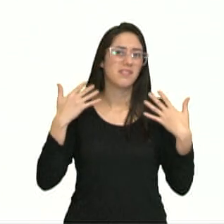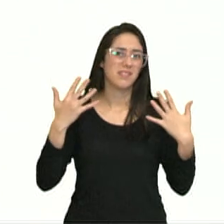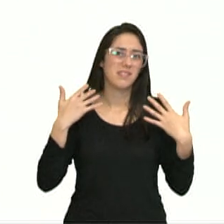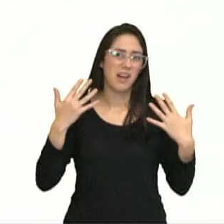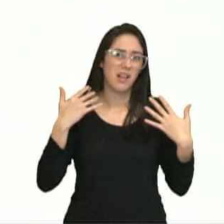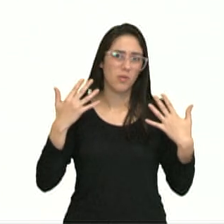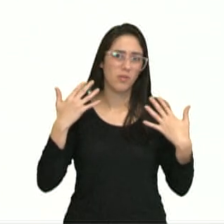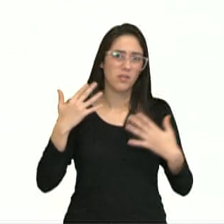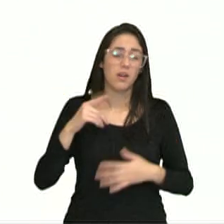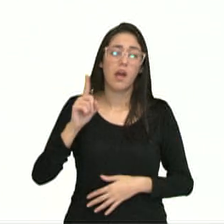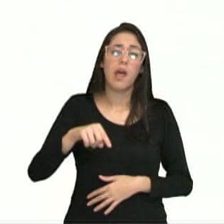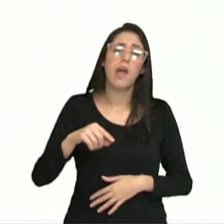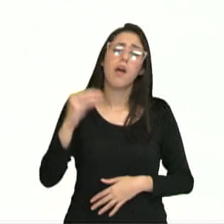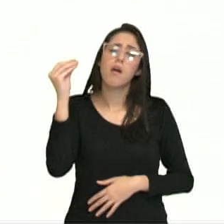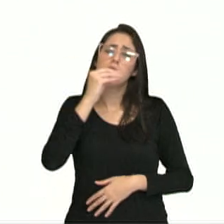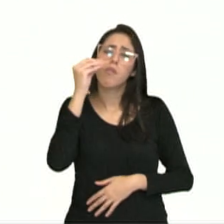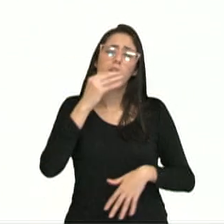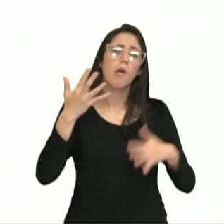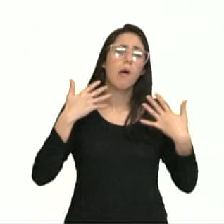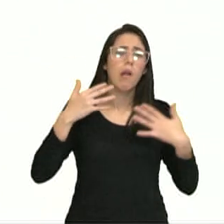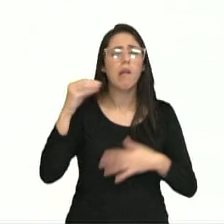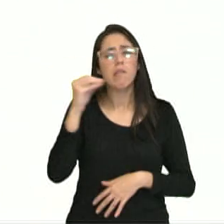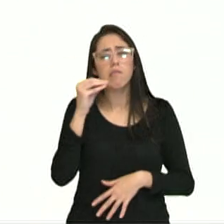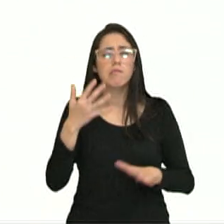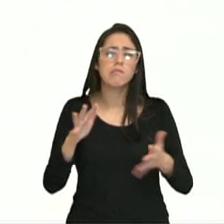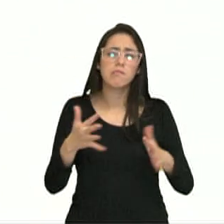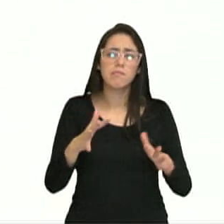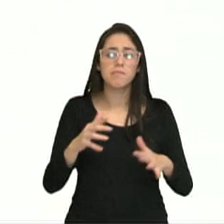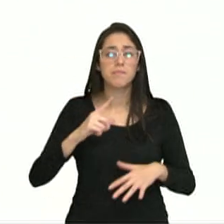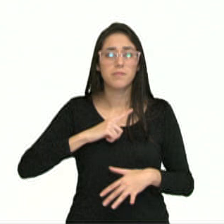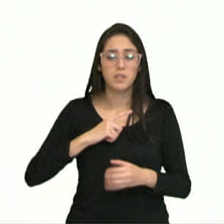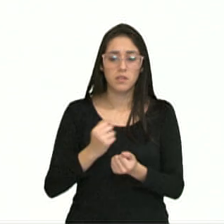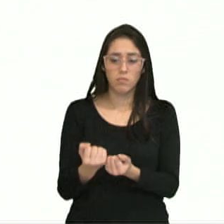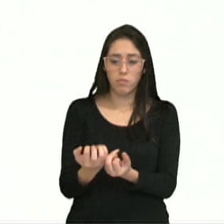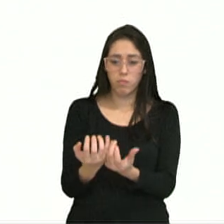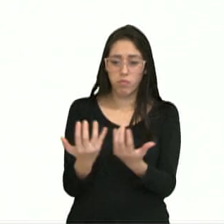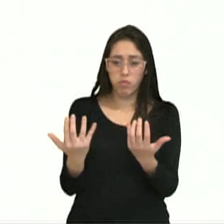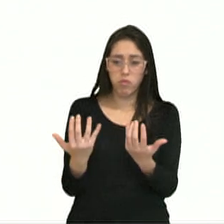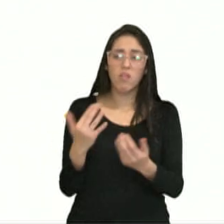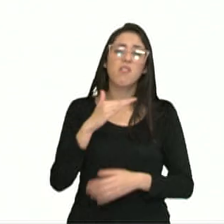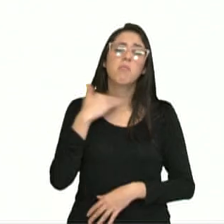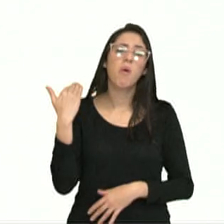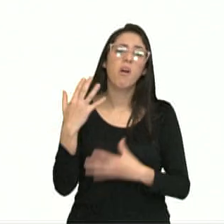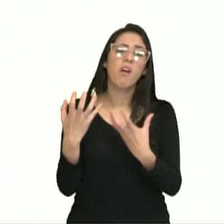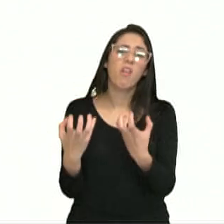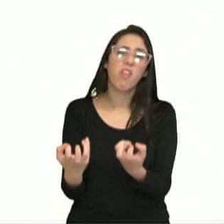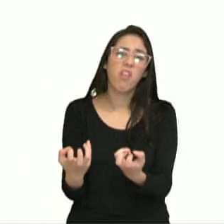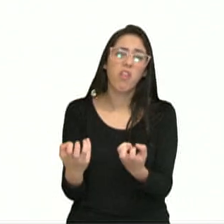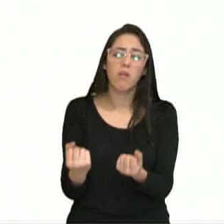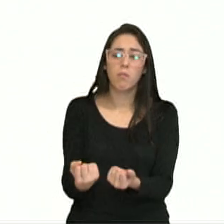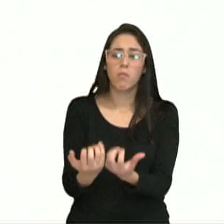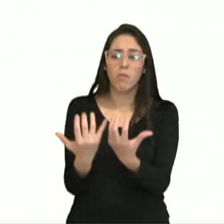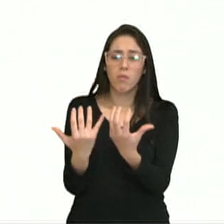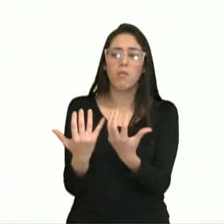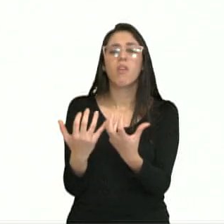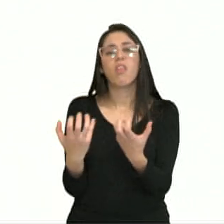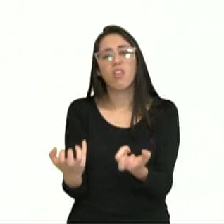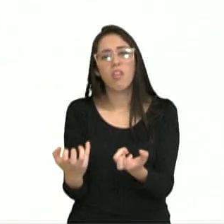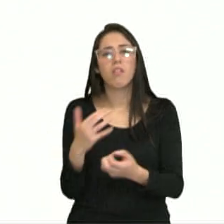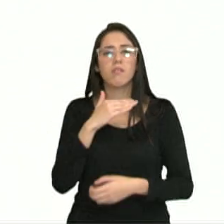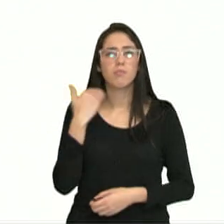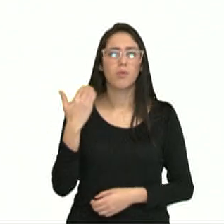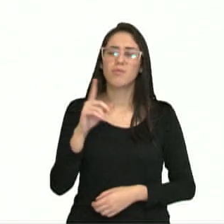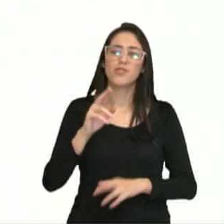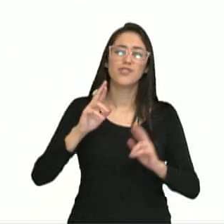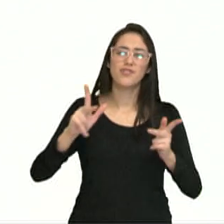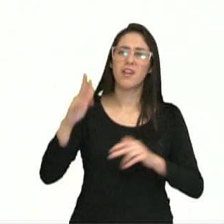calor bem suave. Então, é uma vegetação que nasce e morre com facilidade. Diferente das árvores que a gente está acostumado a